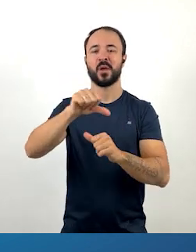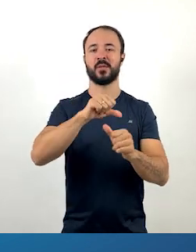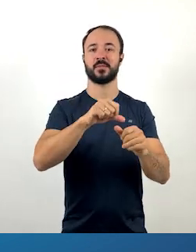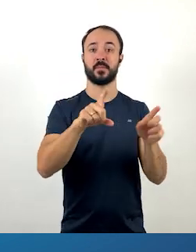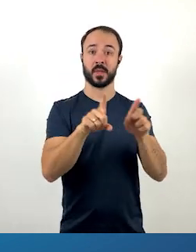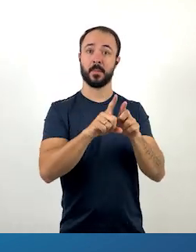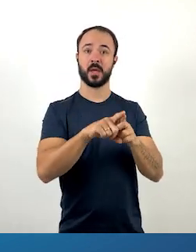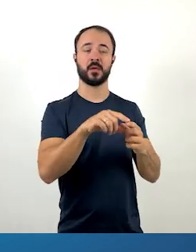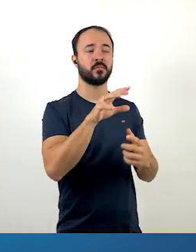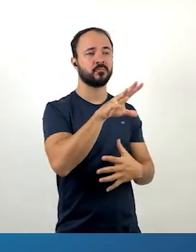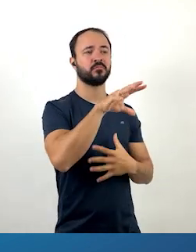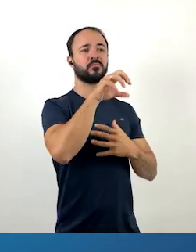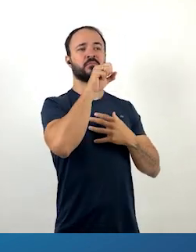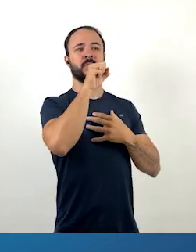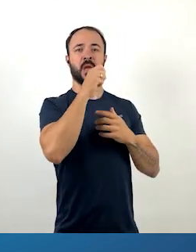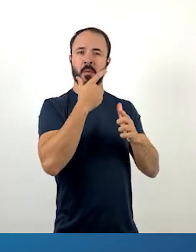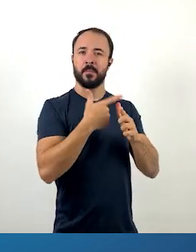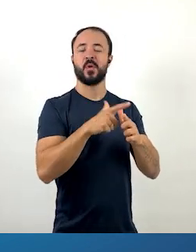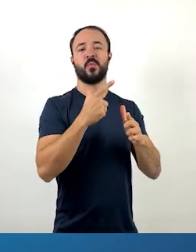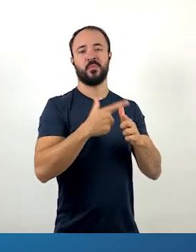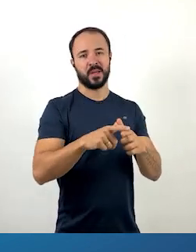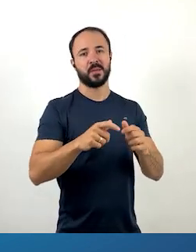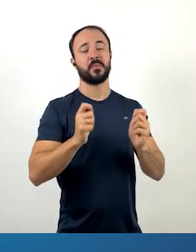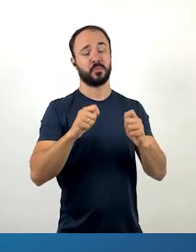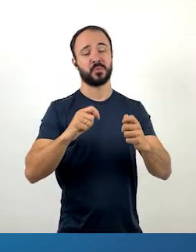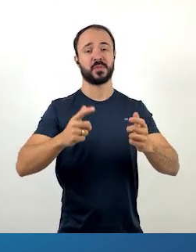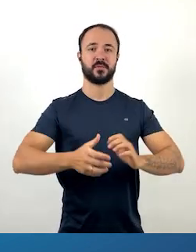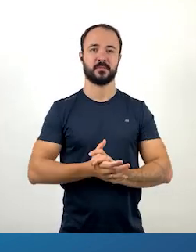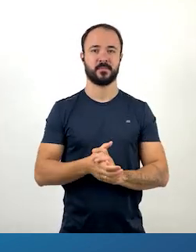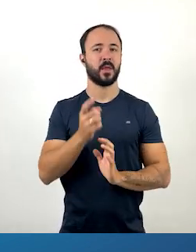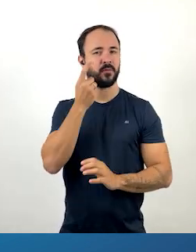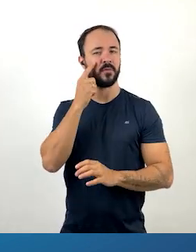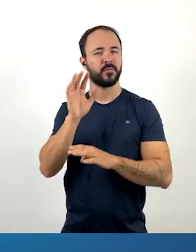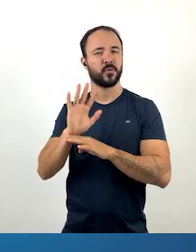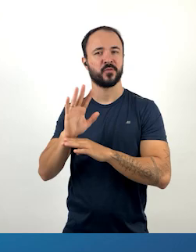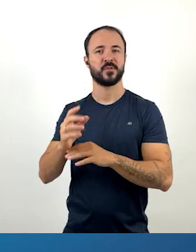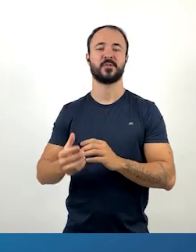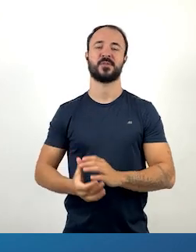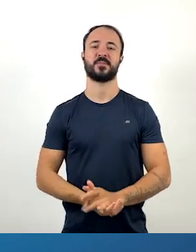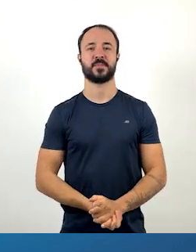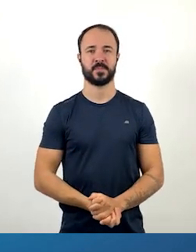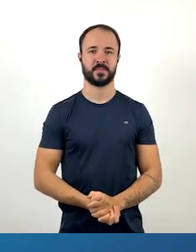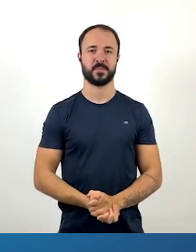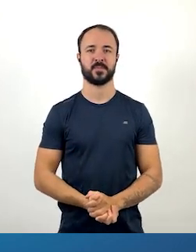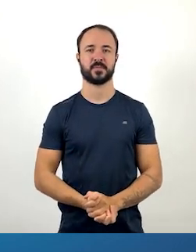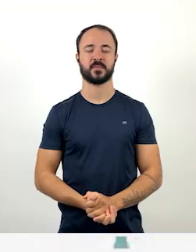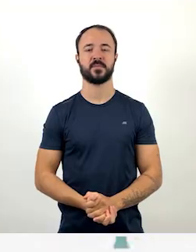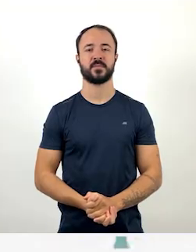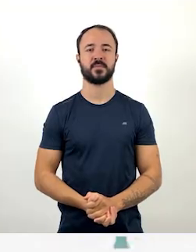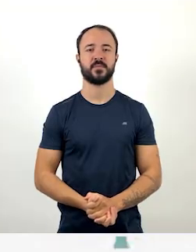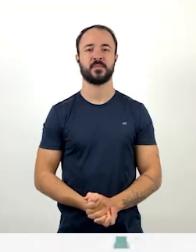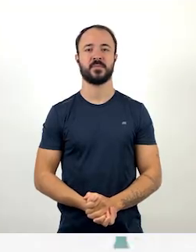problemas respiratórios. Vamos ver um vídeo sobre a formação da chuva ácida.